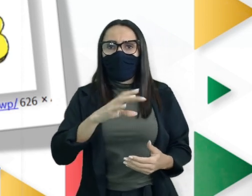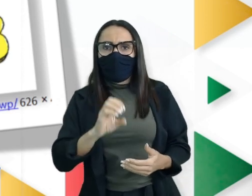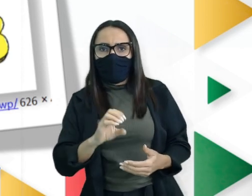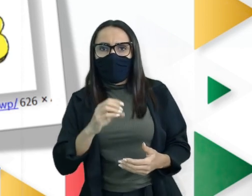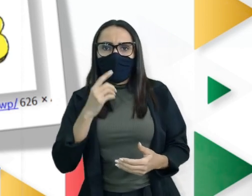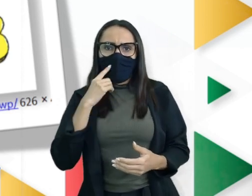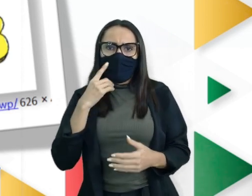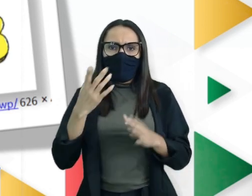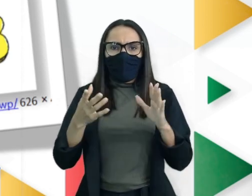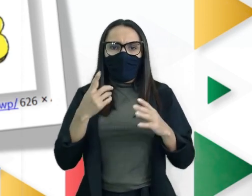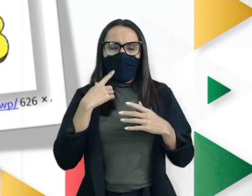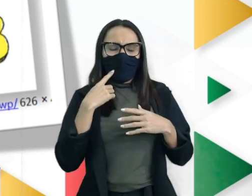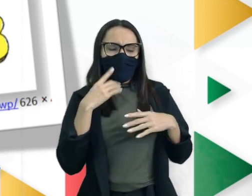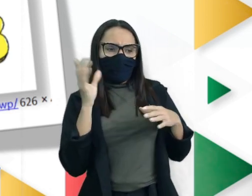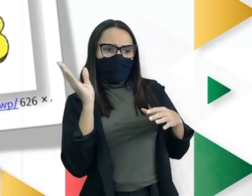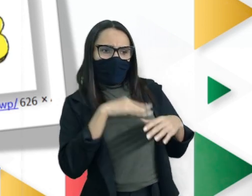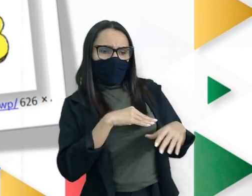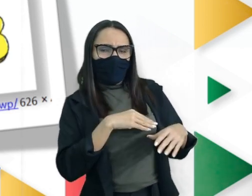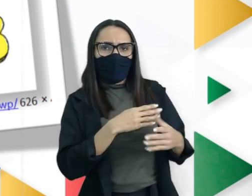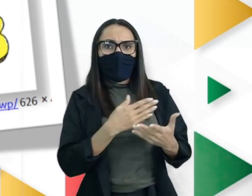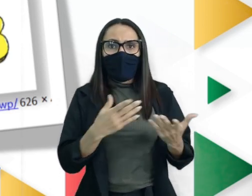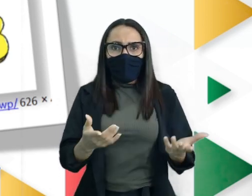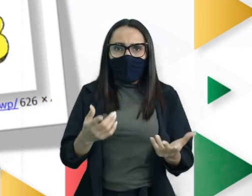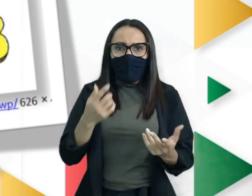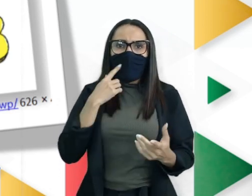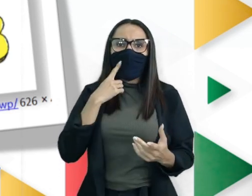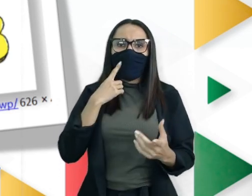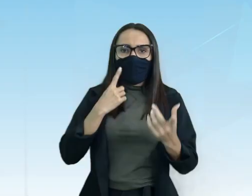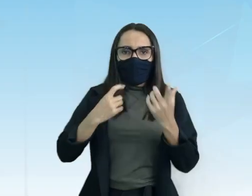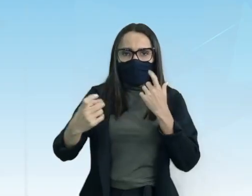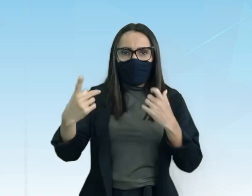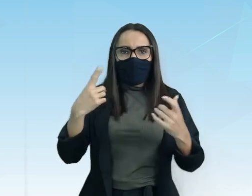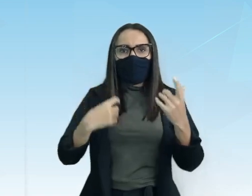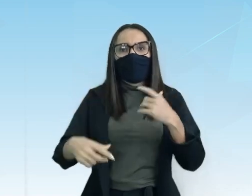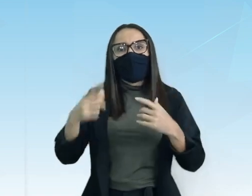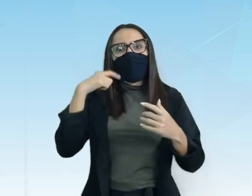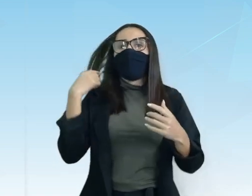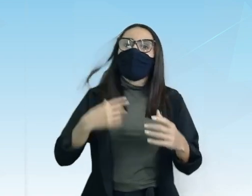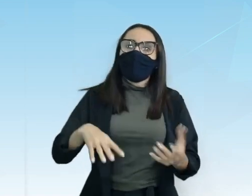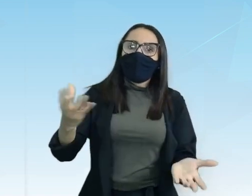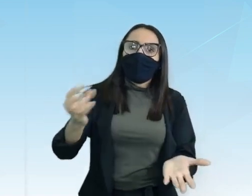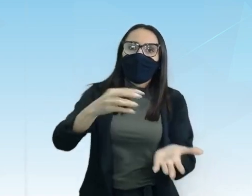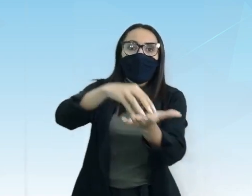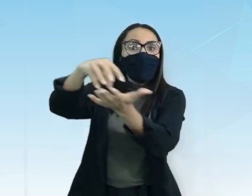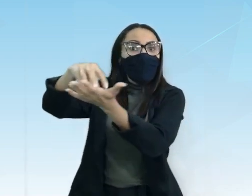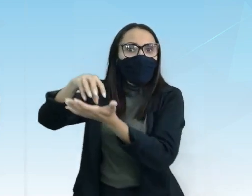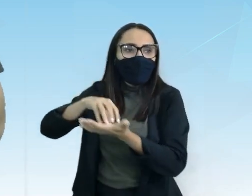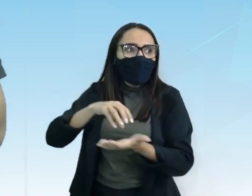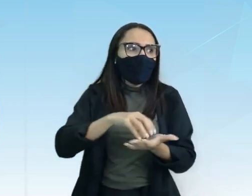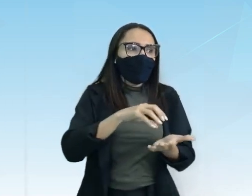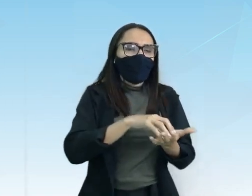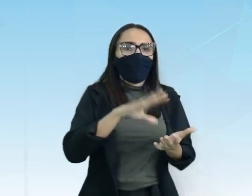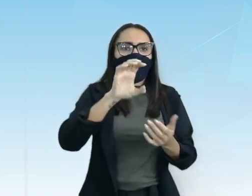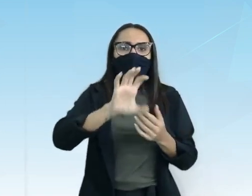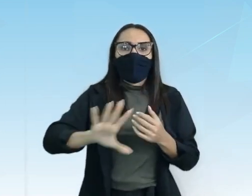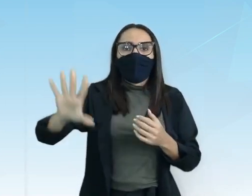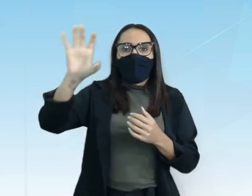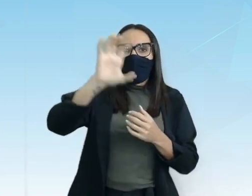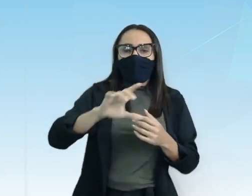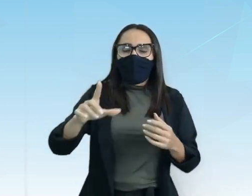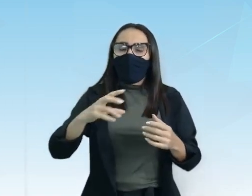so, vixe. Então, são expressões que marcam regionalismo e muitas vezes elas são mais o quê?